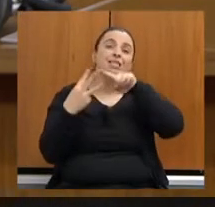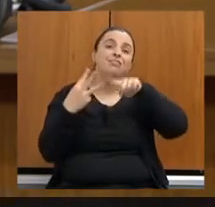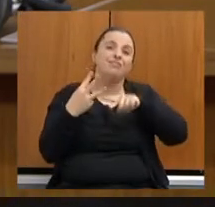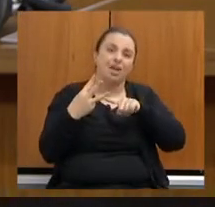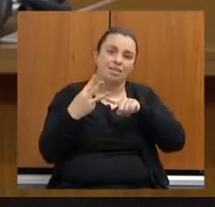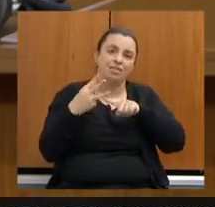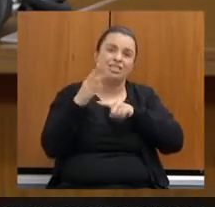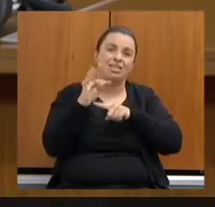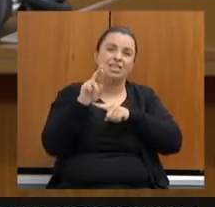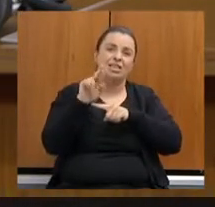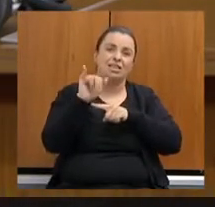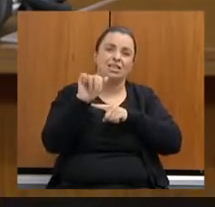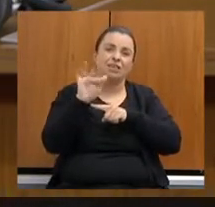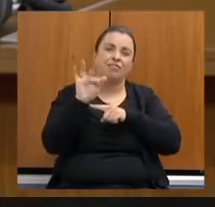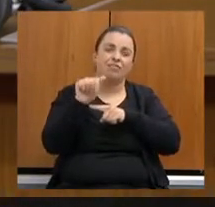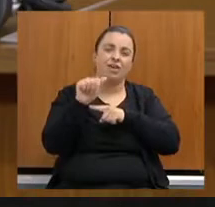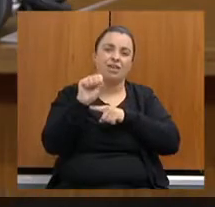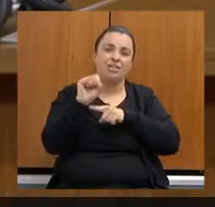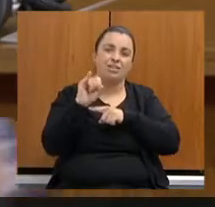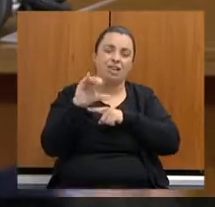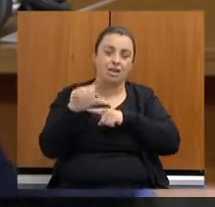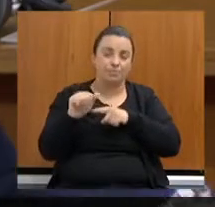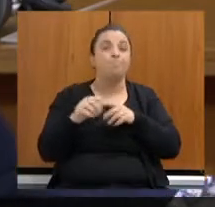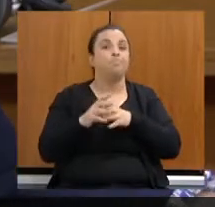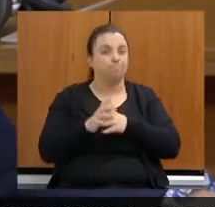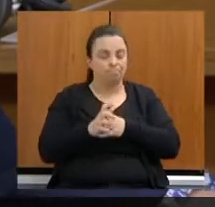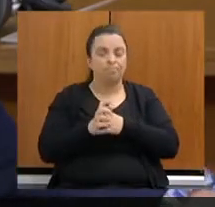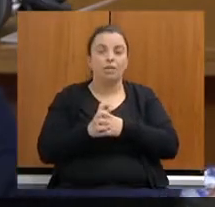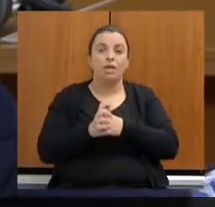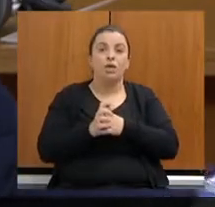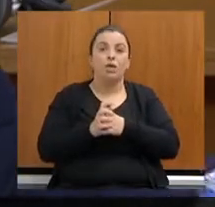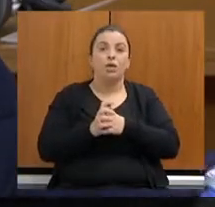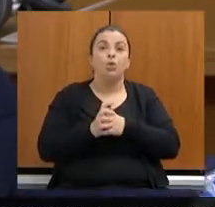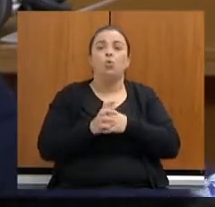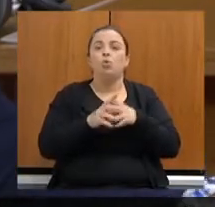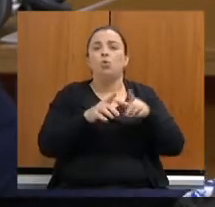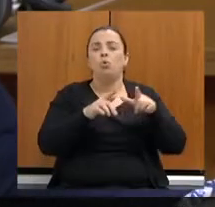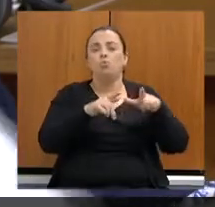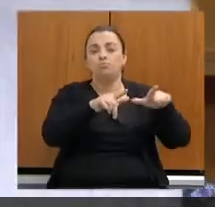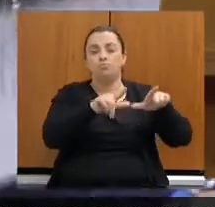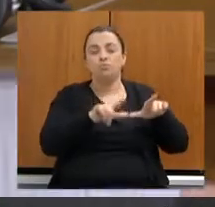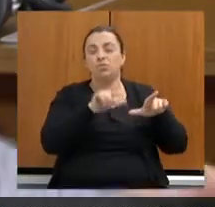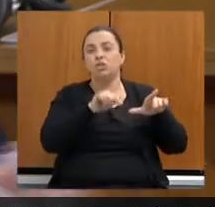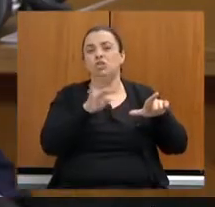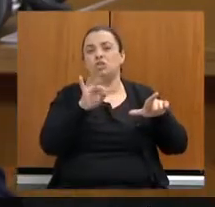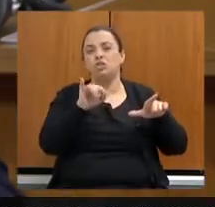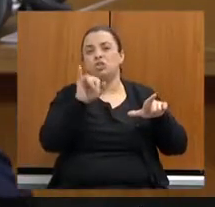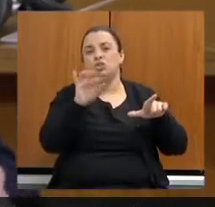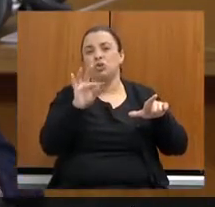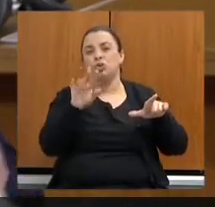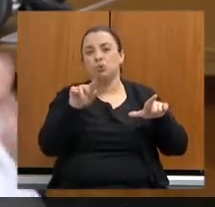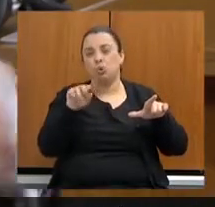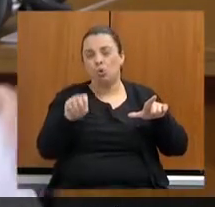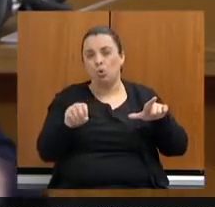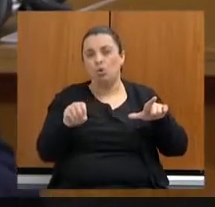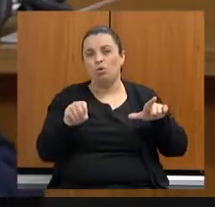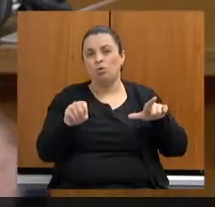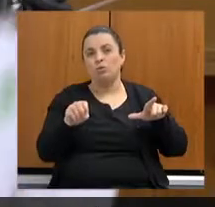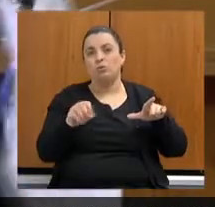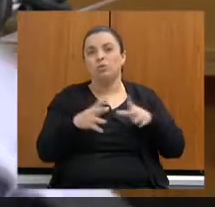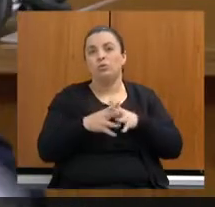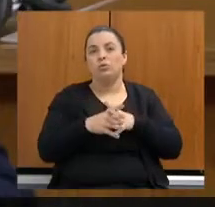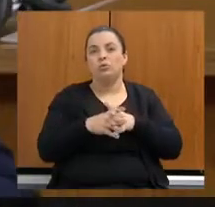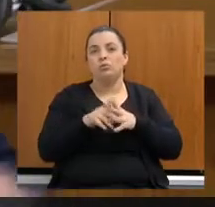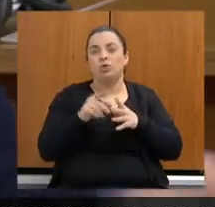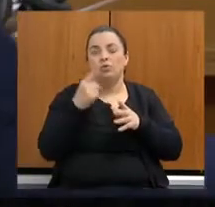sobre os títulos acho que esse ano a gente conseguiu entregar estou vendo o número aqui para não falar errado você me dá só um minutinho in e